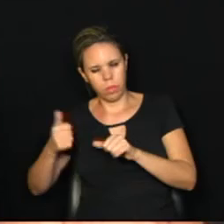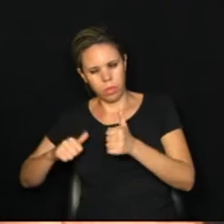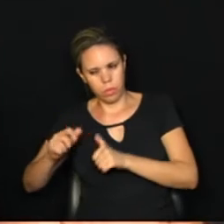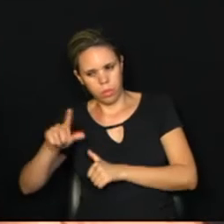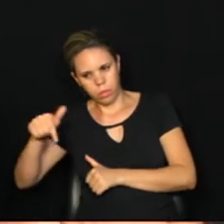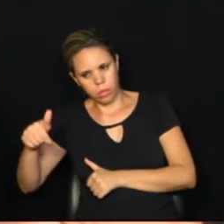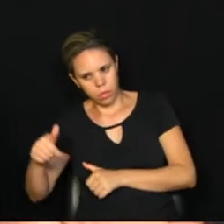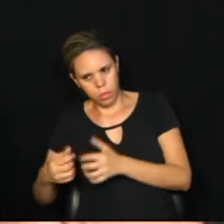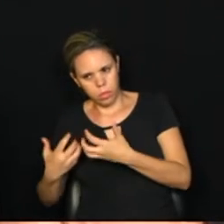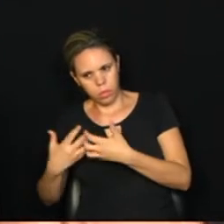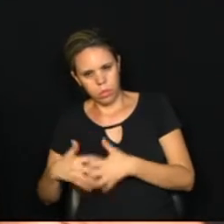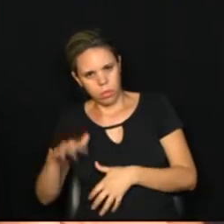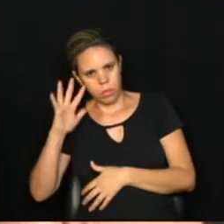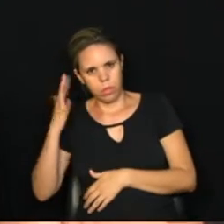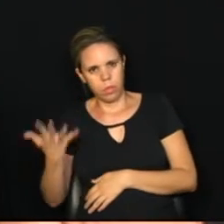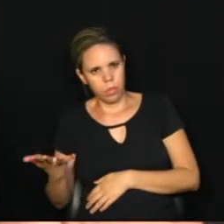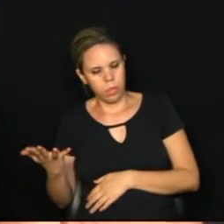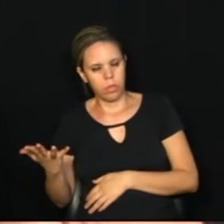o efeito disso, né?